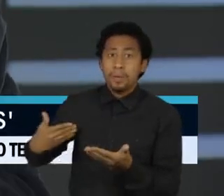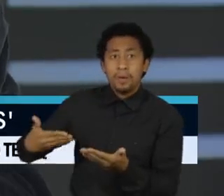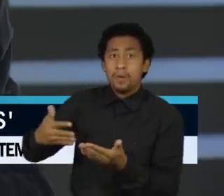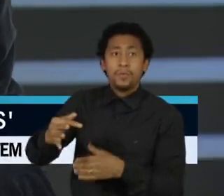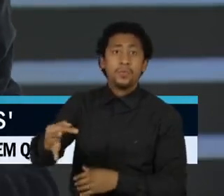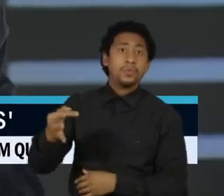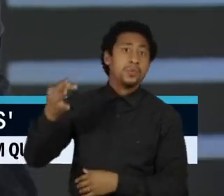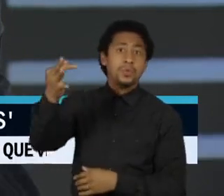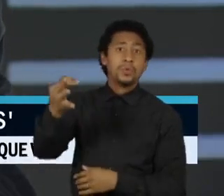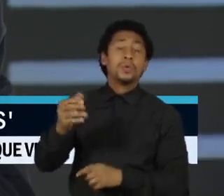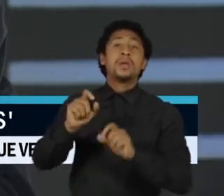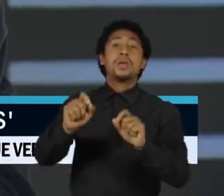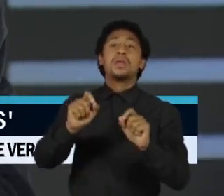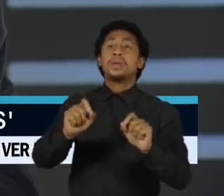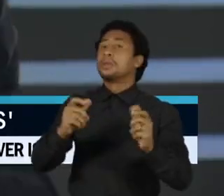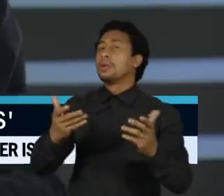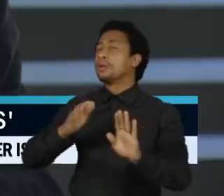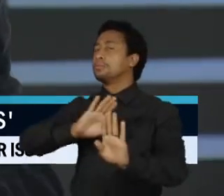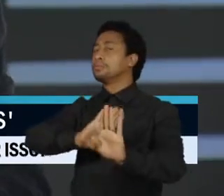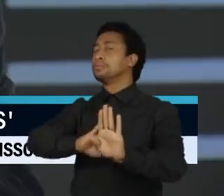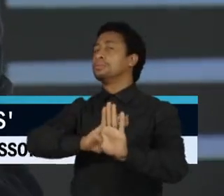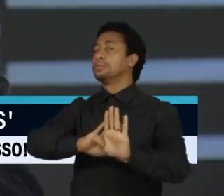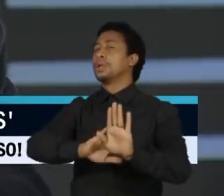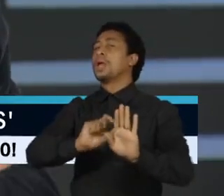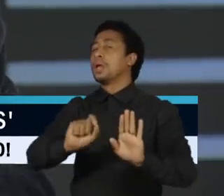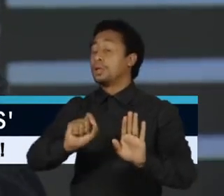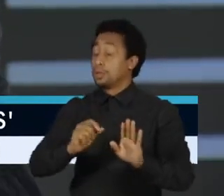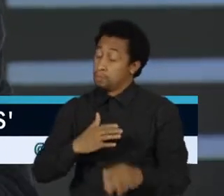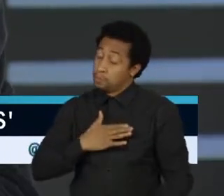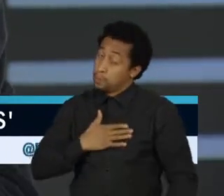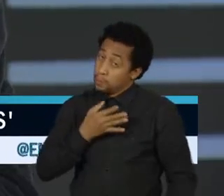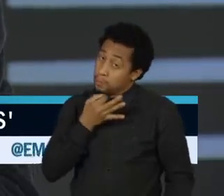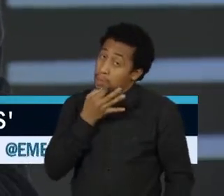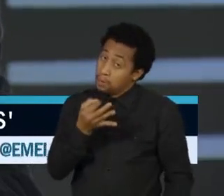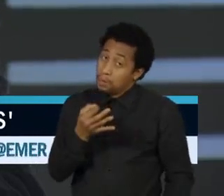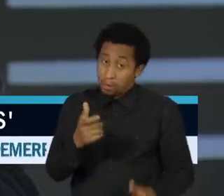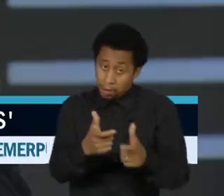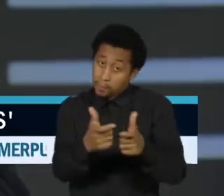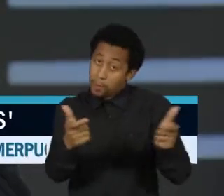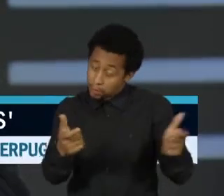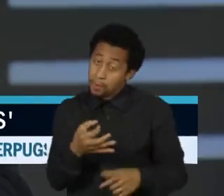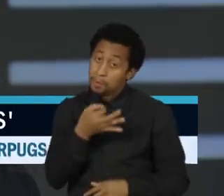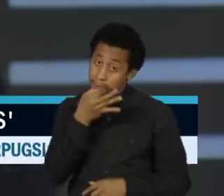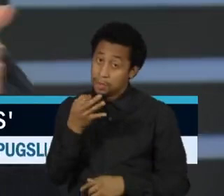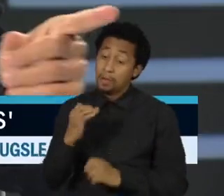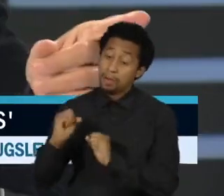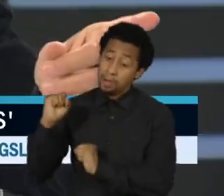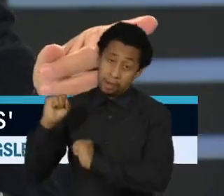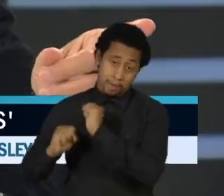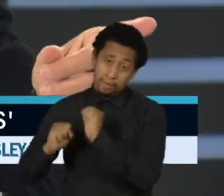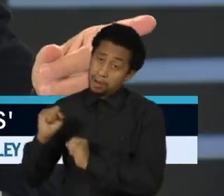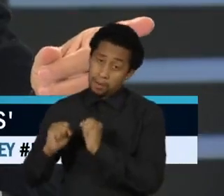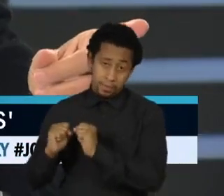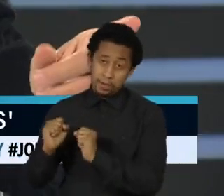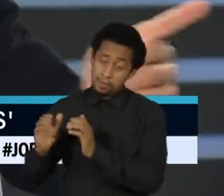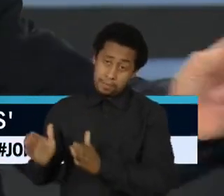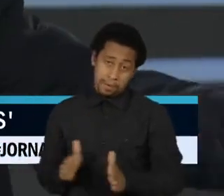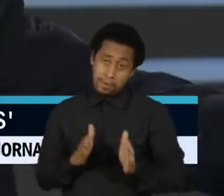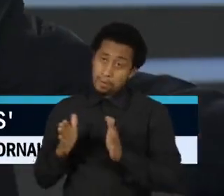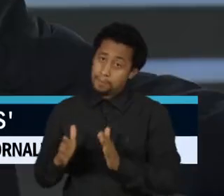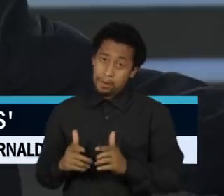Não é? Quem está por trás disso, na verdade? Na minha opinião, e na opinião de muitas pessoas, a indústria armamentista. Viu aí, a matéria